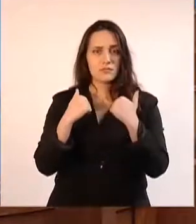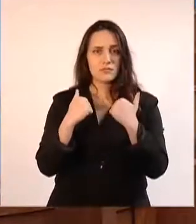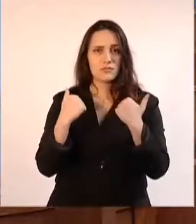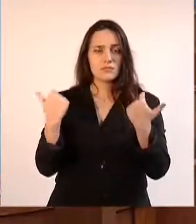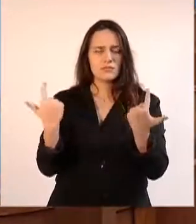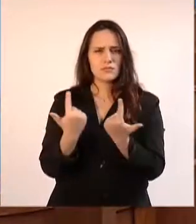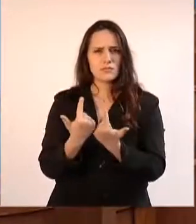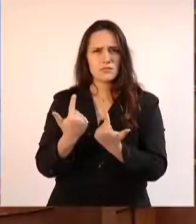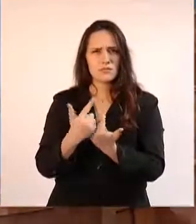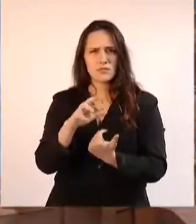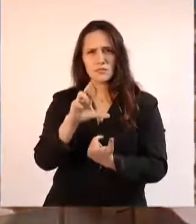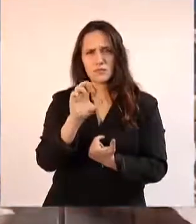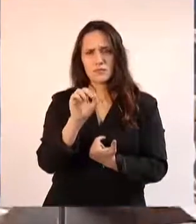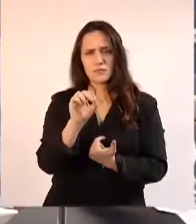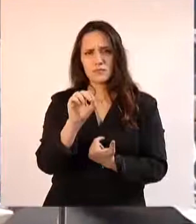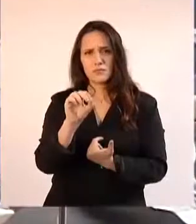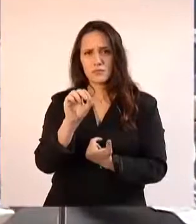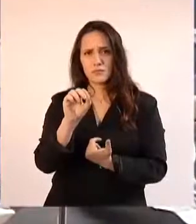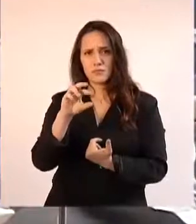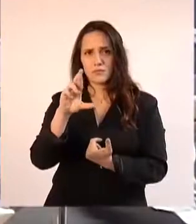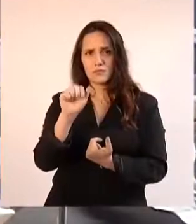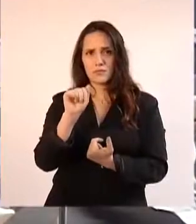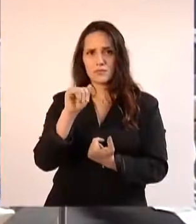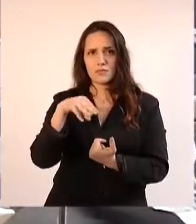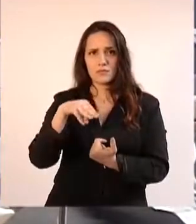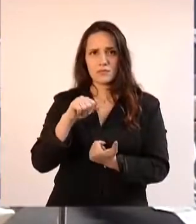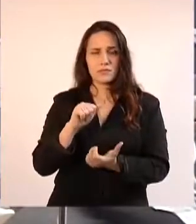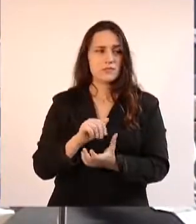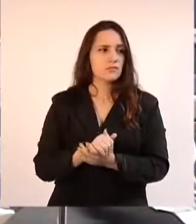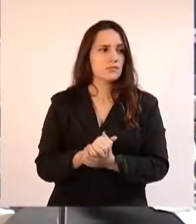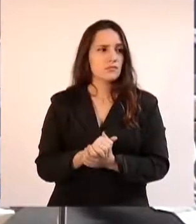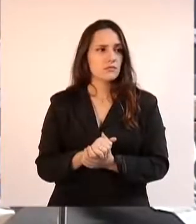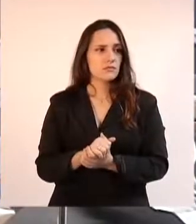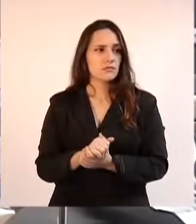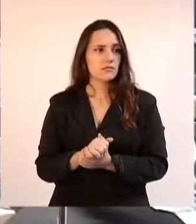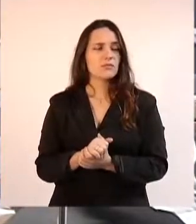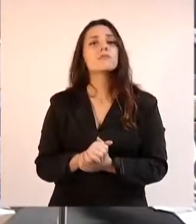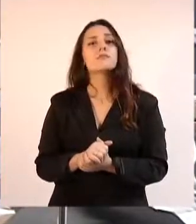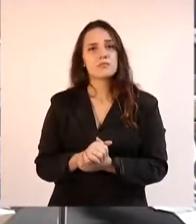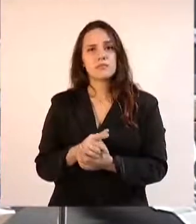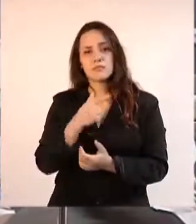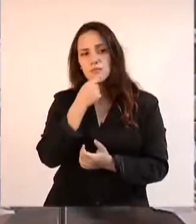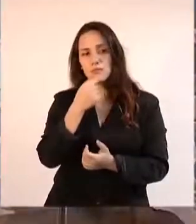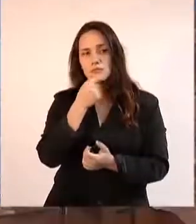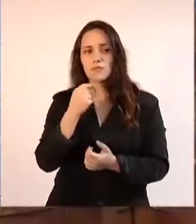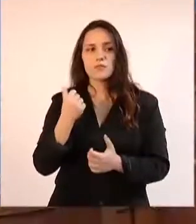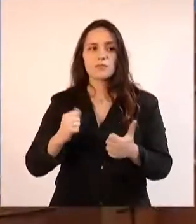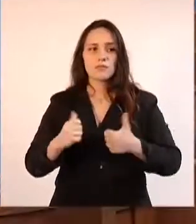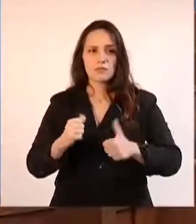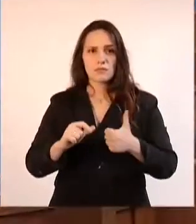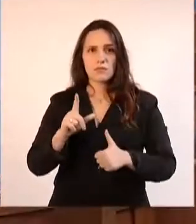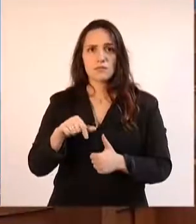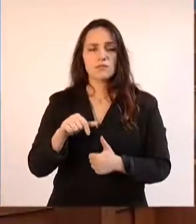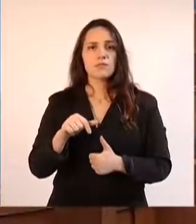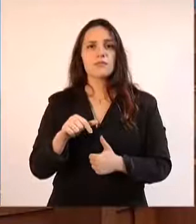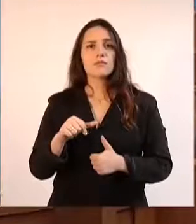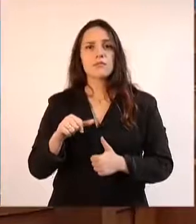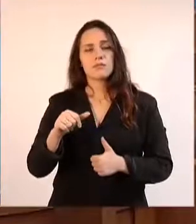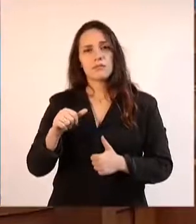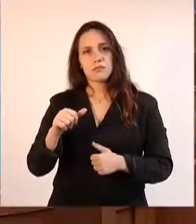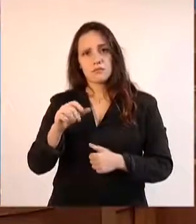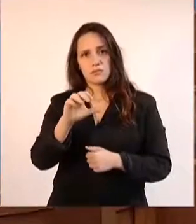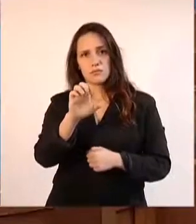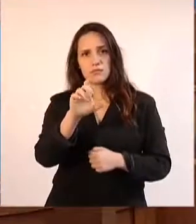Roraima. O que diz aqui, sabendo que o relator é o ministro Edson Fachin. Olha